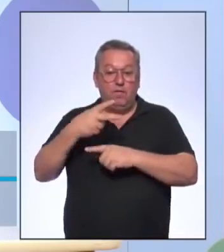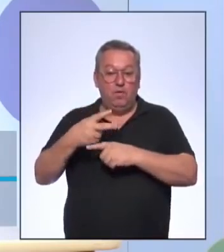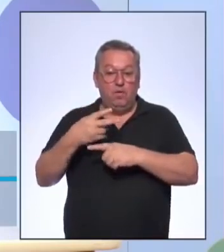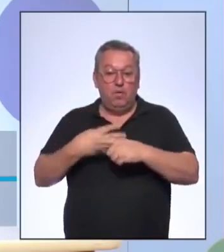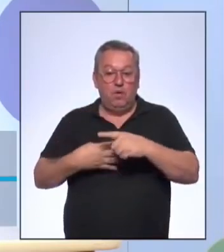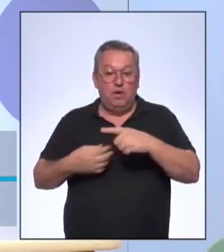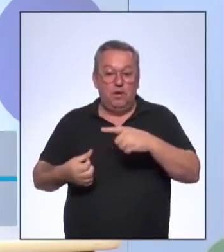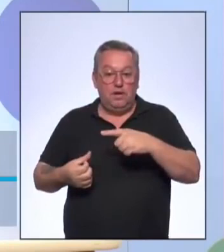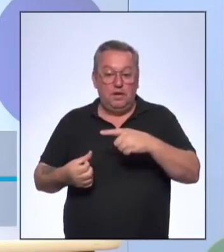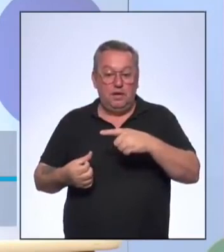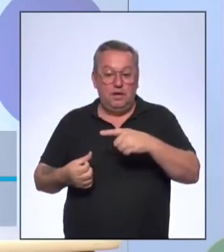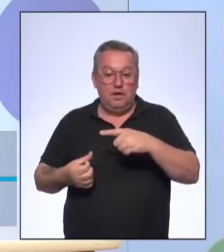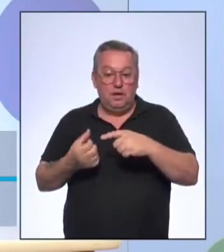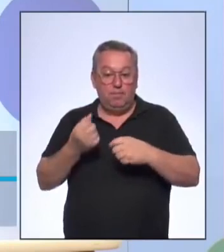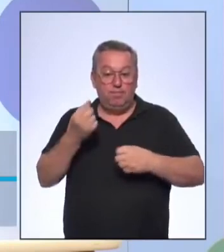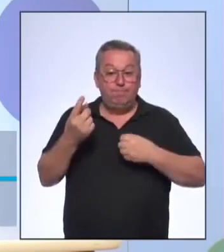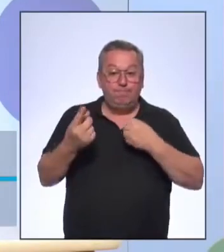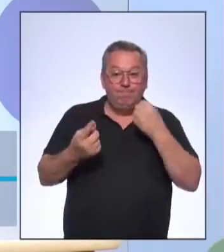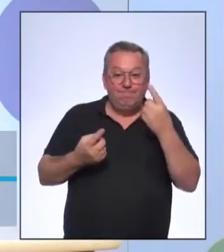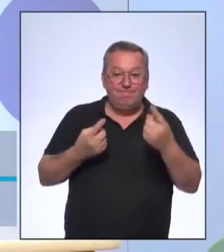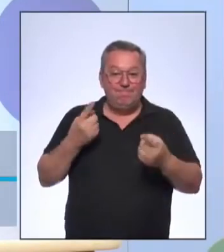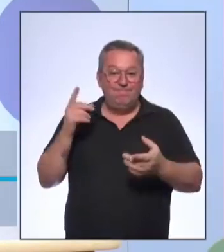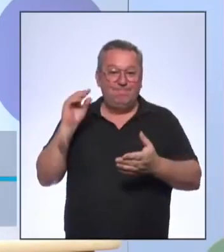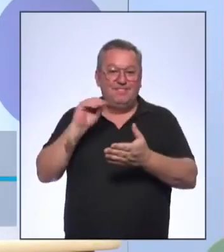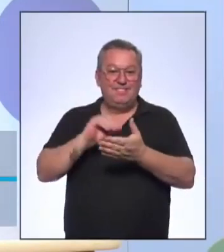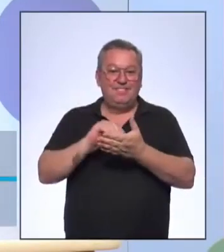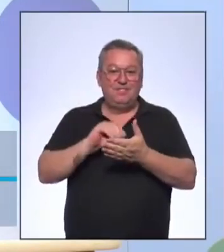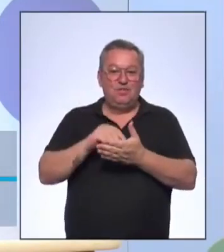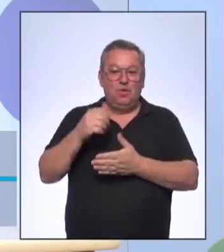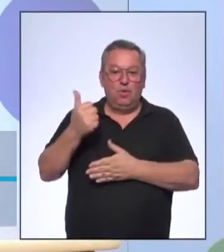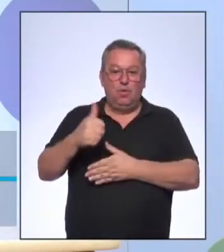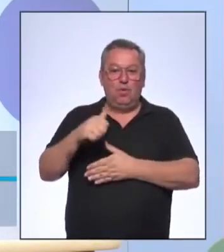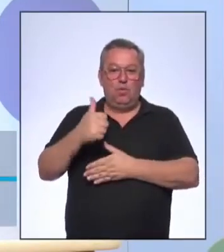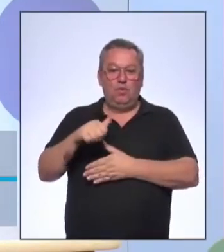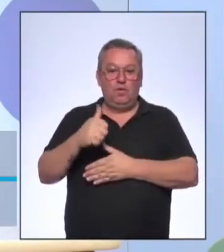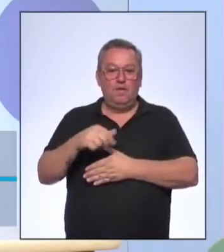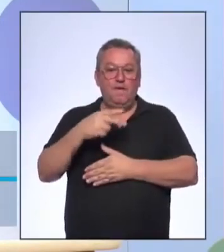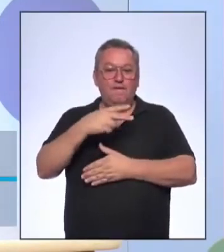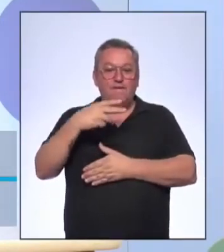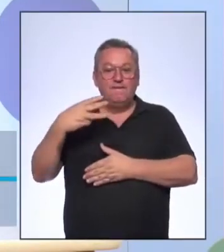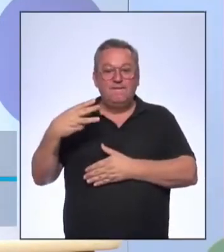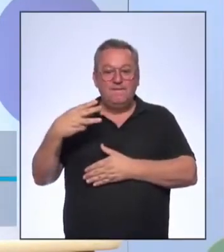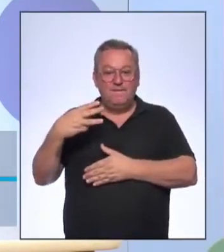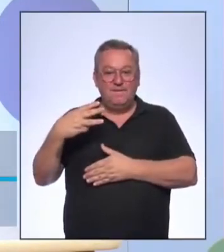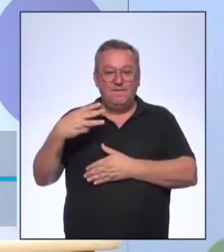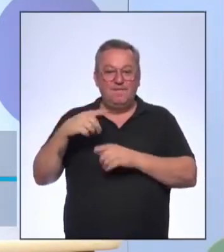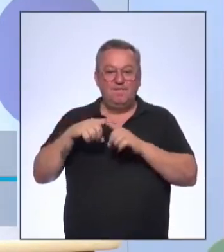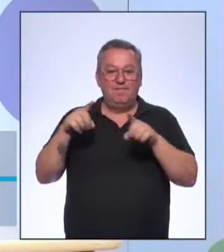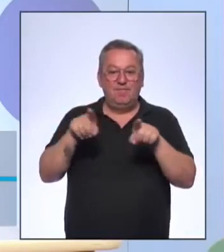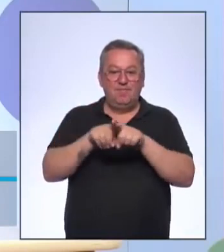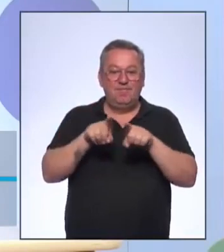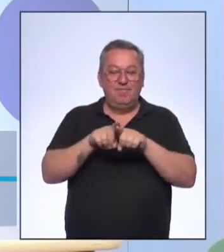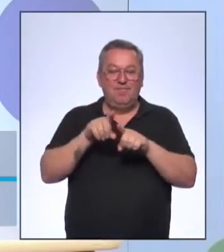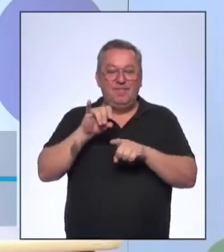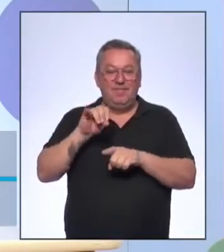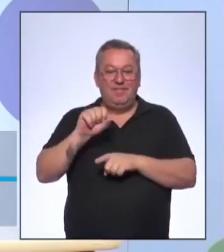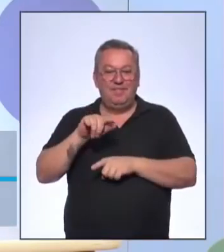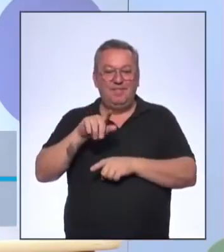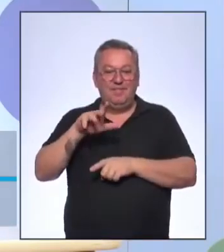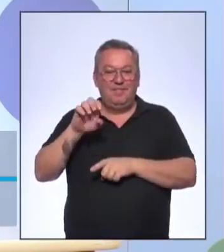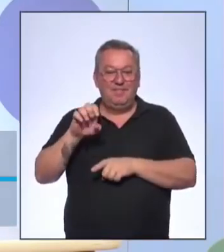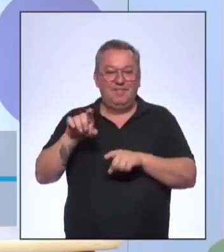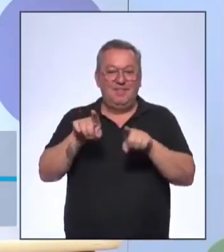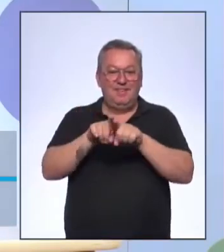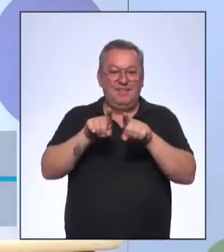avos. Alguns colocaram 11,23 avos, como a Isabelle,